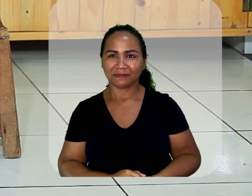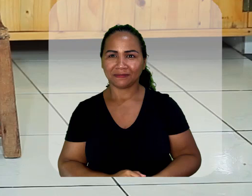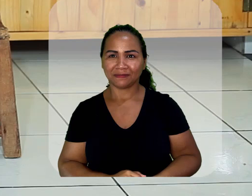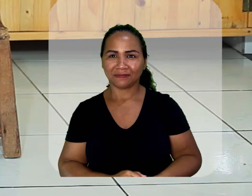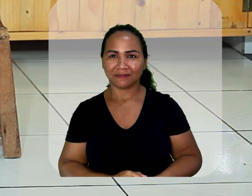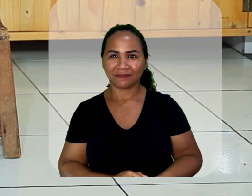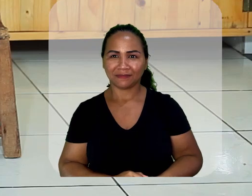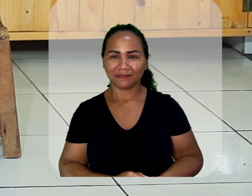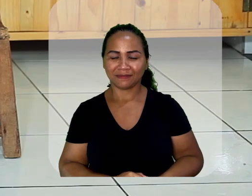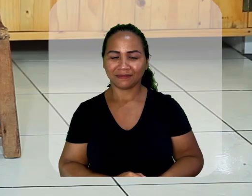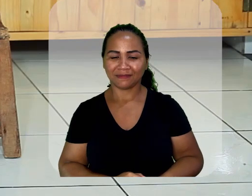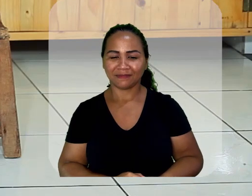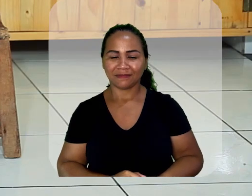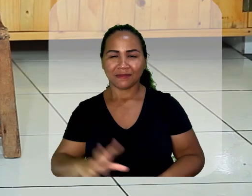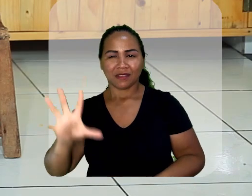E amor assim,